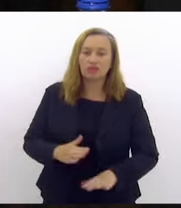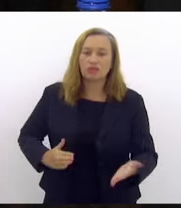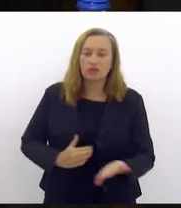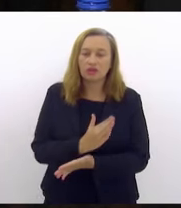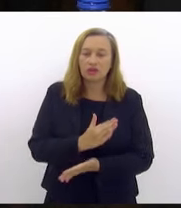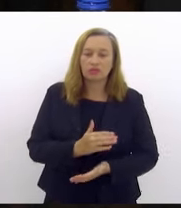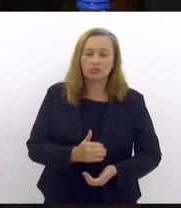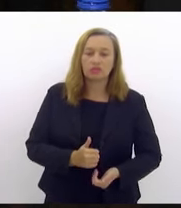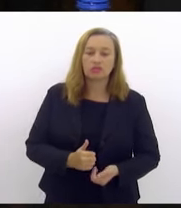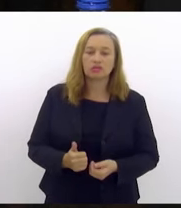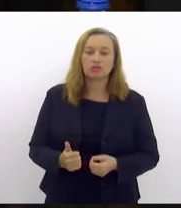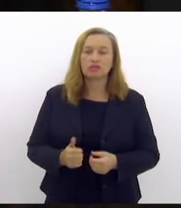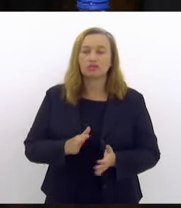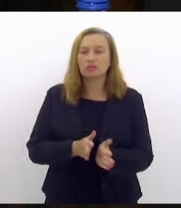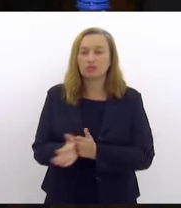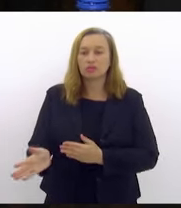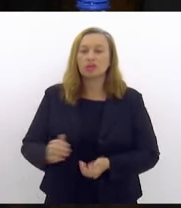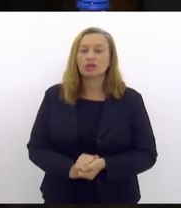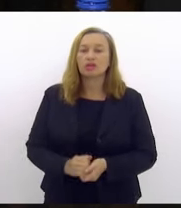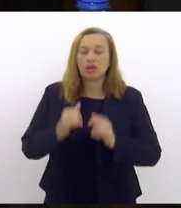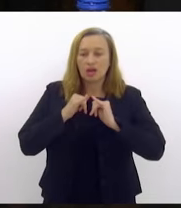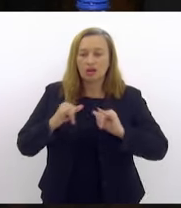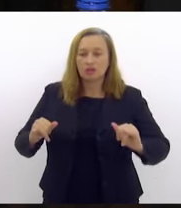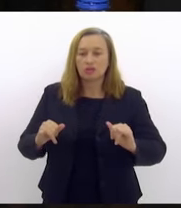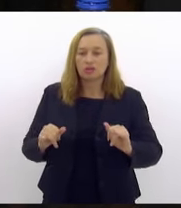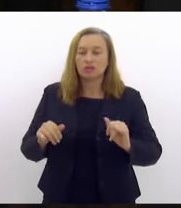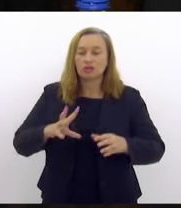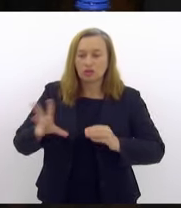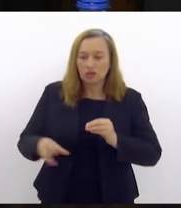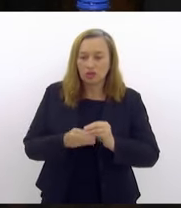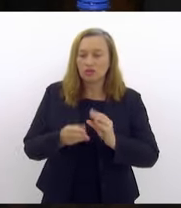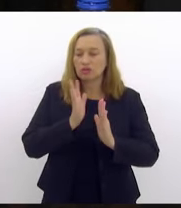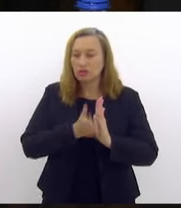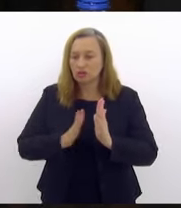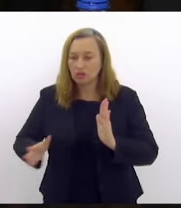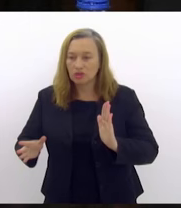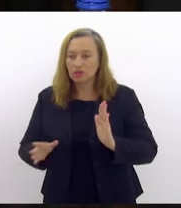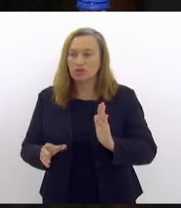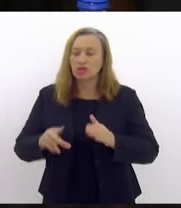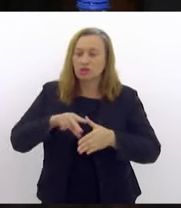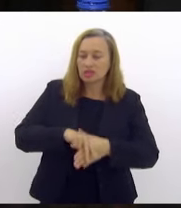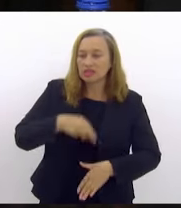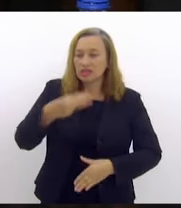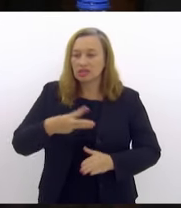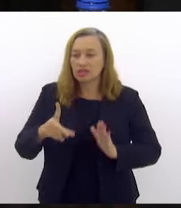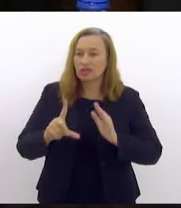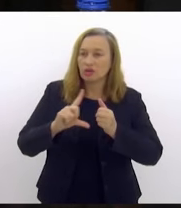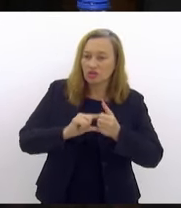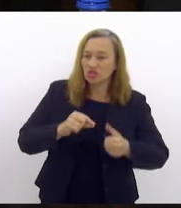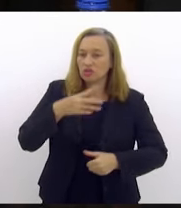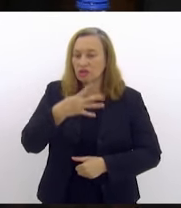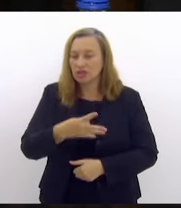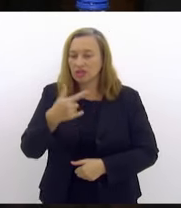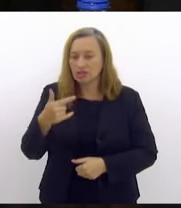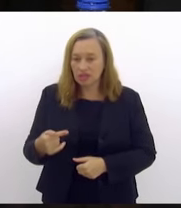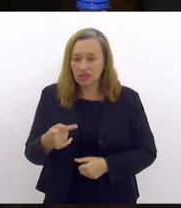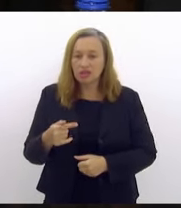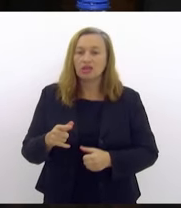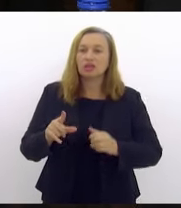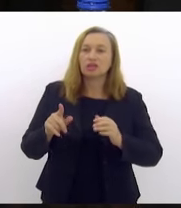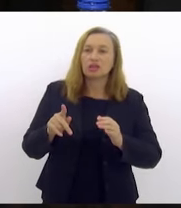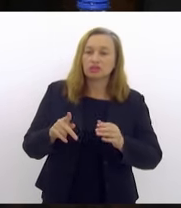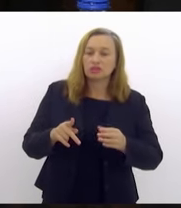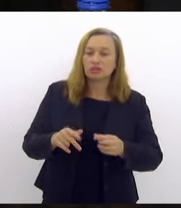estão, aprovado, vai à publicação. Anuncio, incluindo na ordem do dia, de acordo com o inciso 3º do artigo 47 do Regimento Interno,